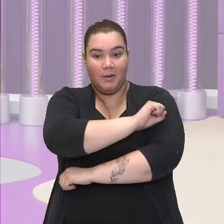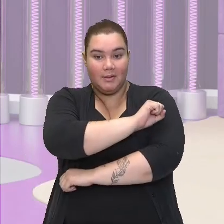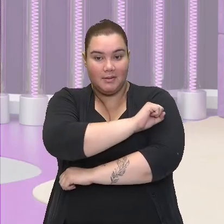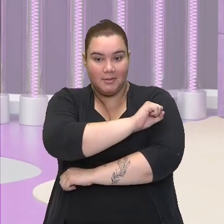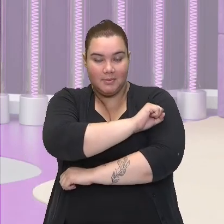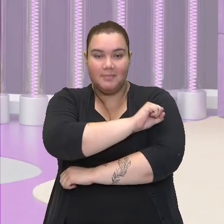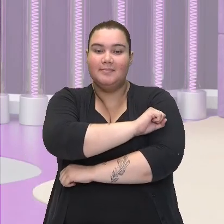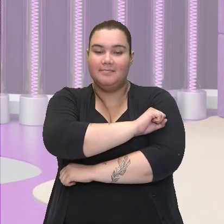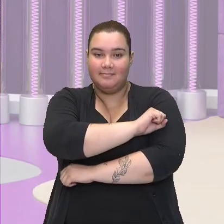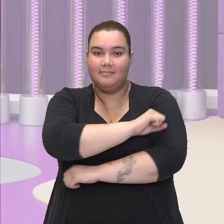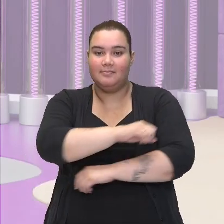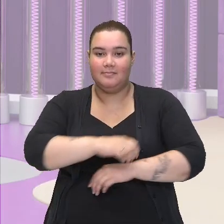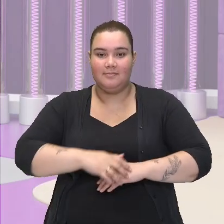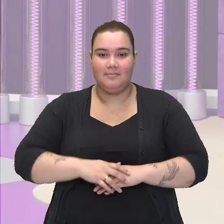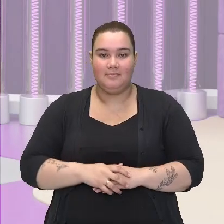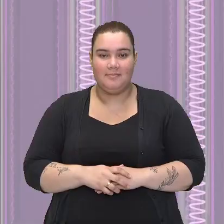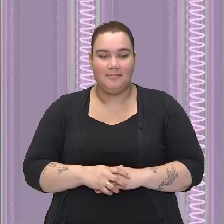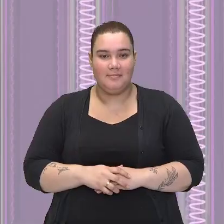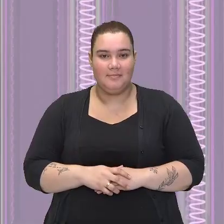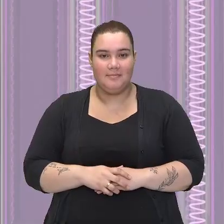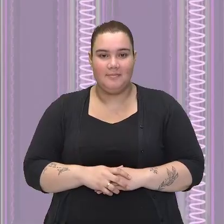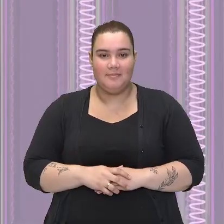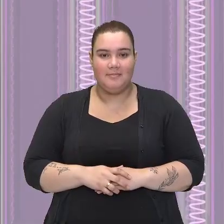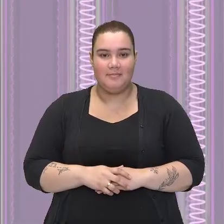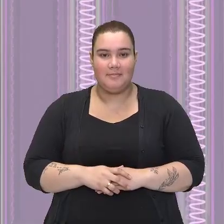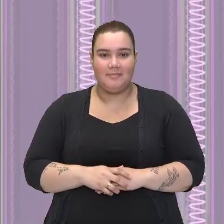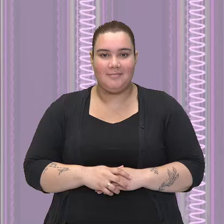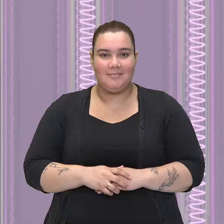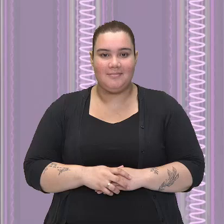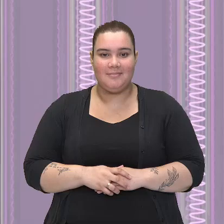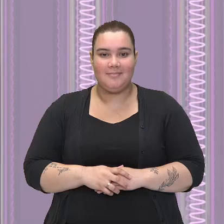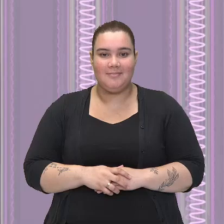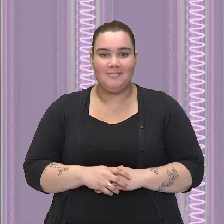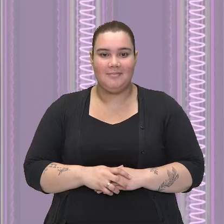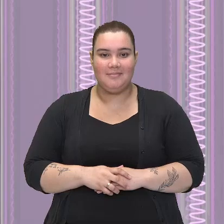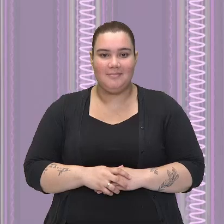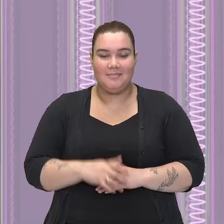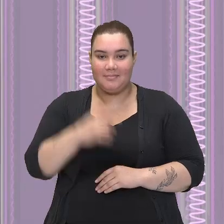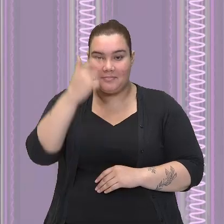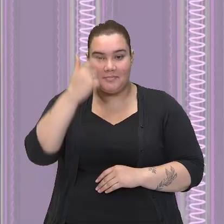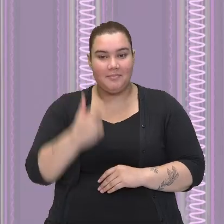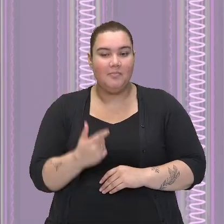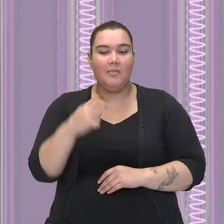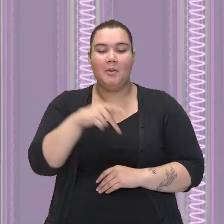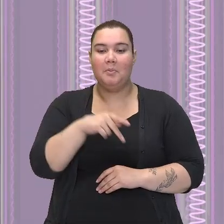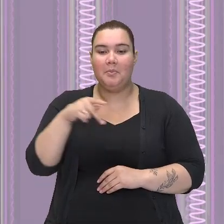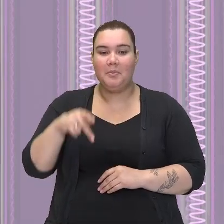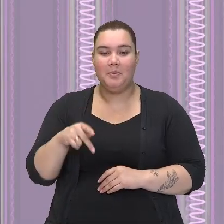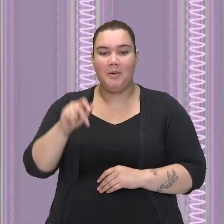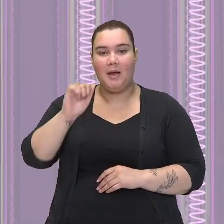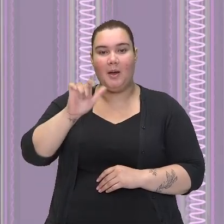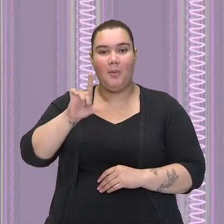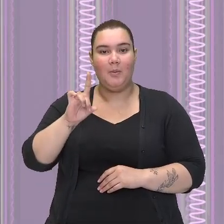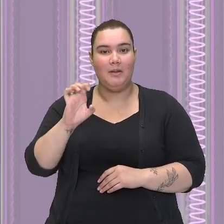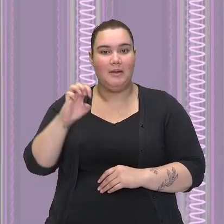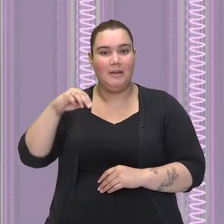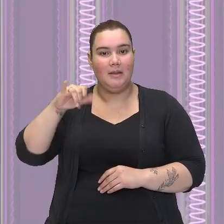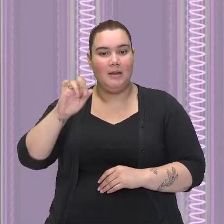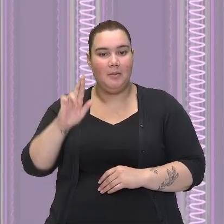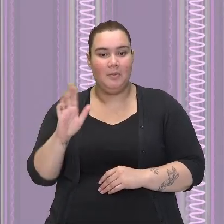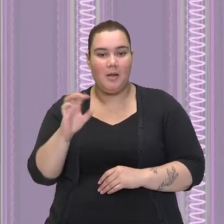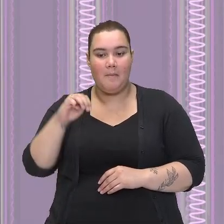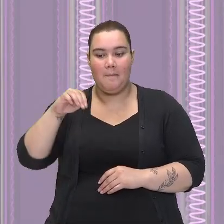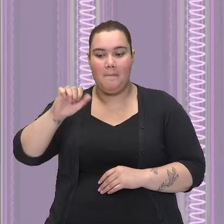do Ensino Fundamental 2. Eu sou o professor Aldemir Malveira